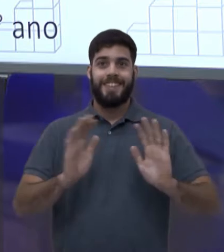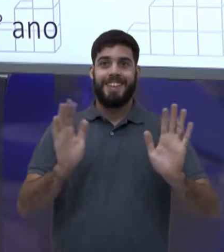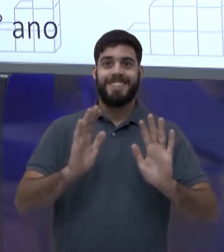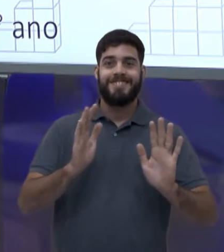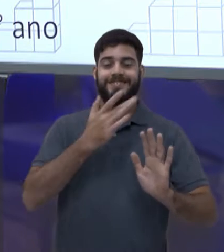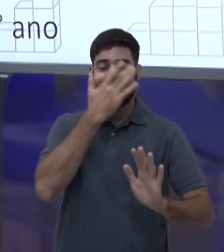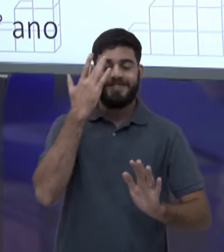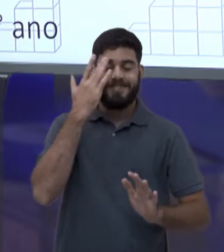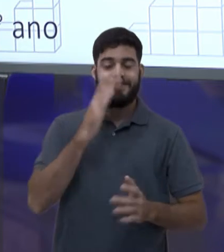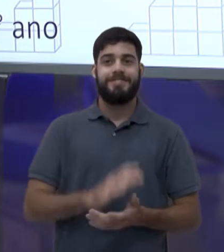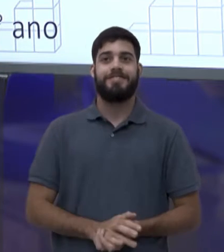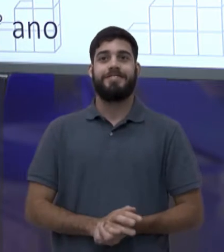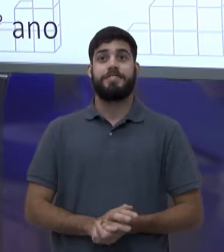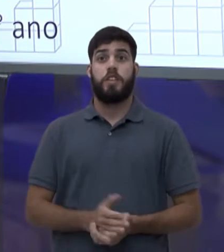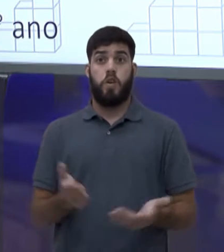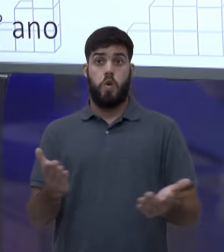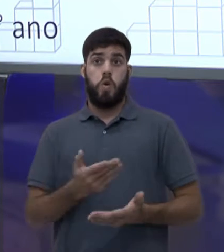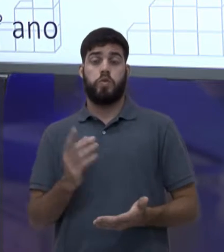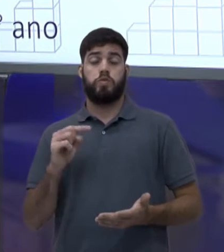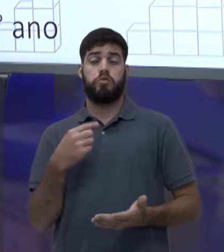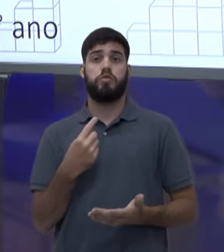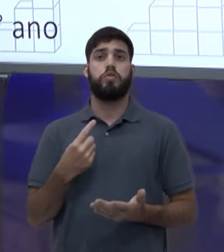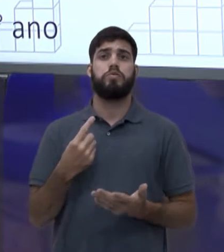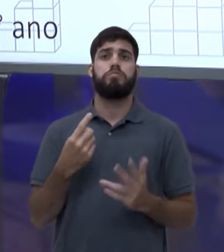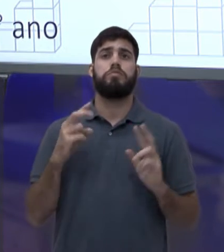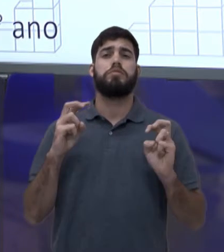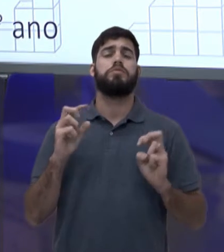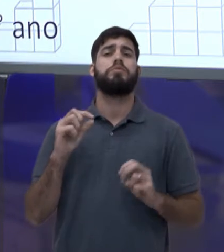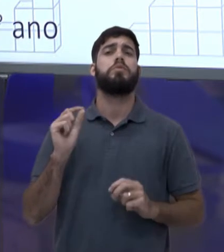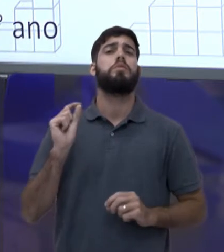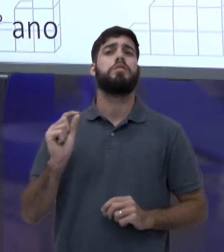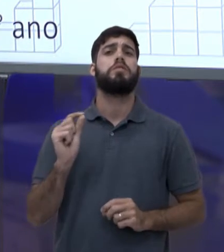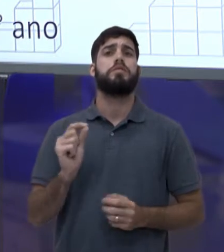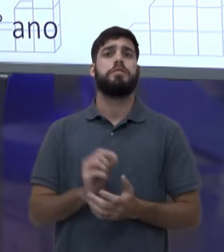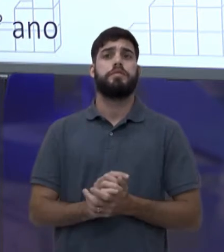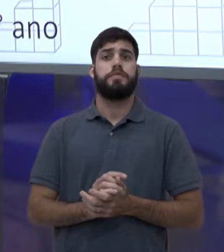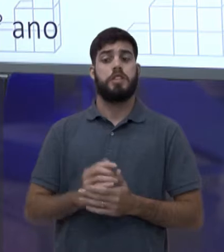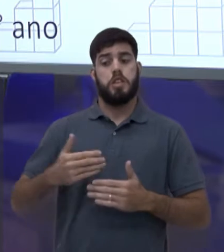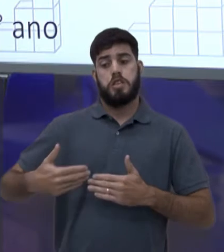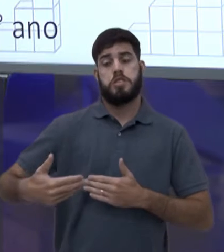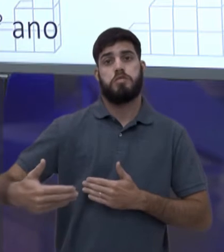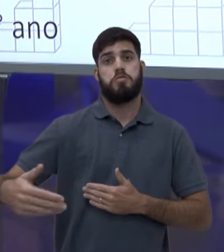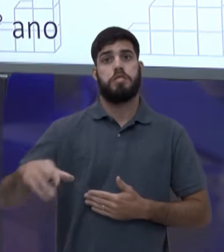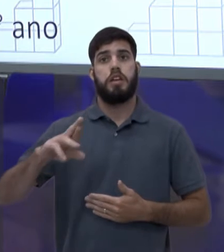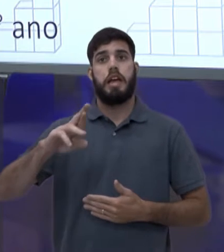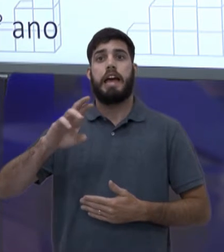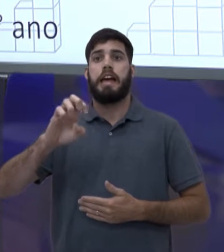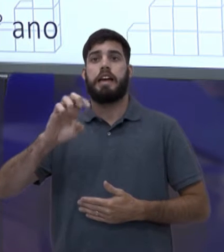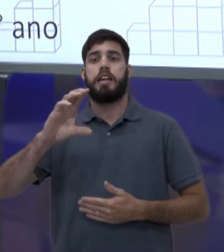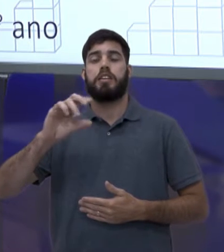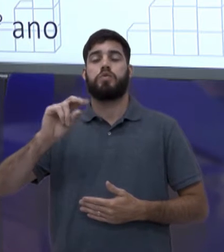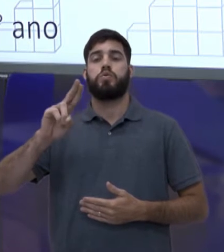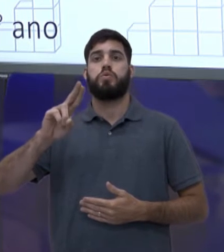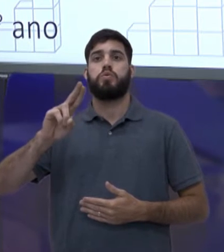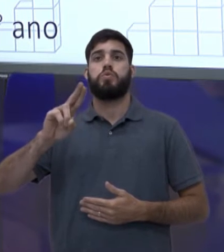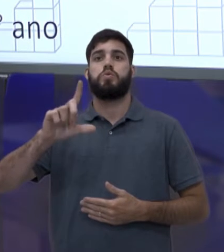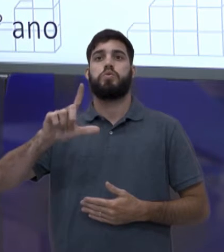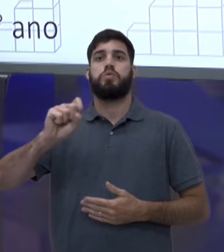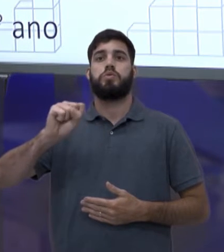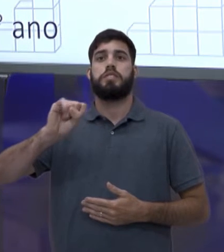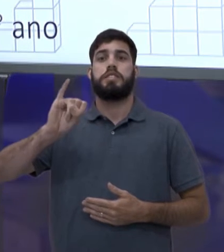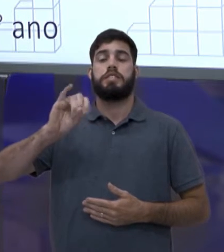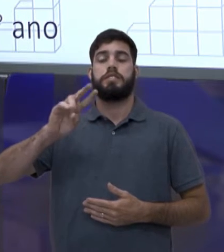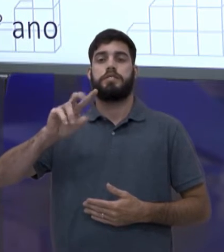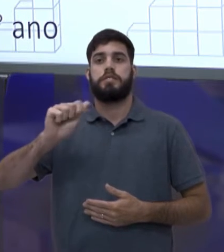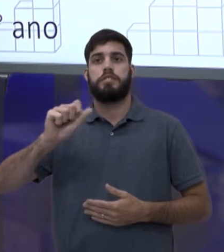Olá, pessoal! Hoje abordaremos o conteúdo de sequências recursivas e o conceito de